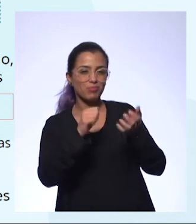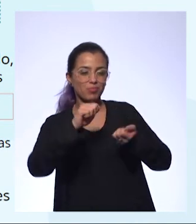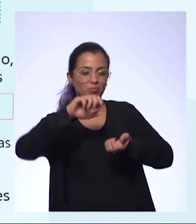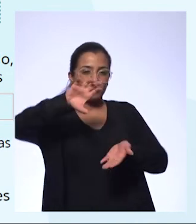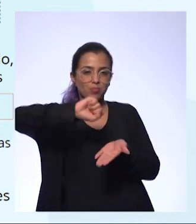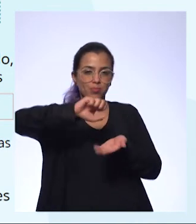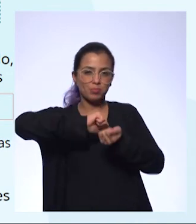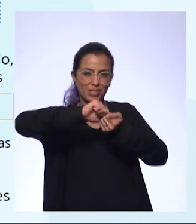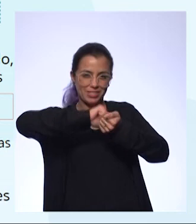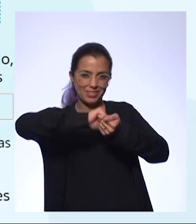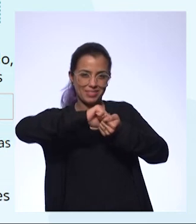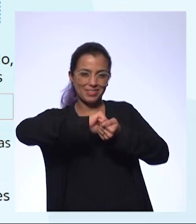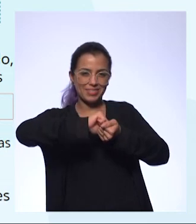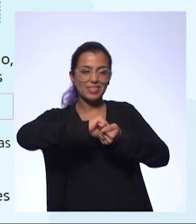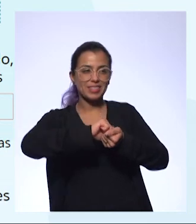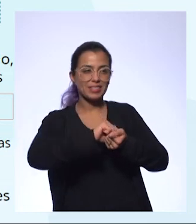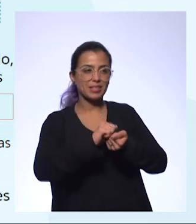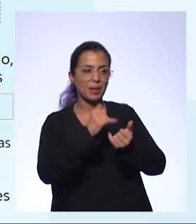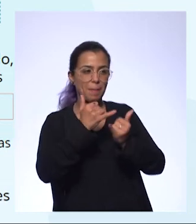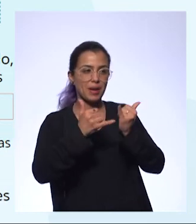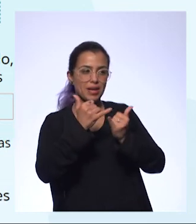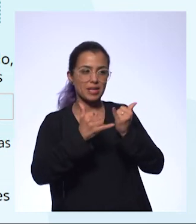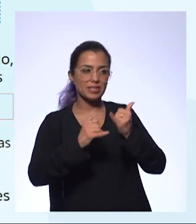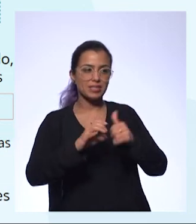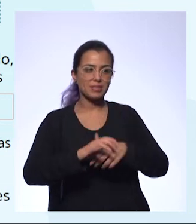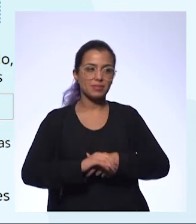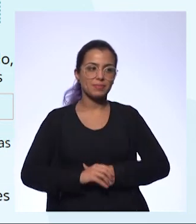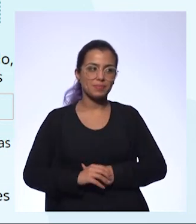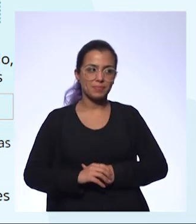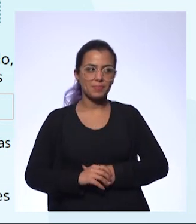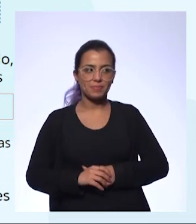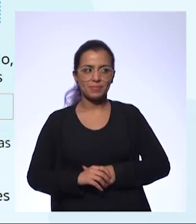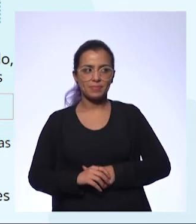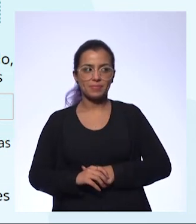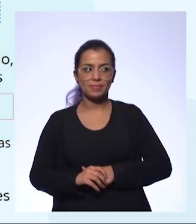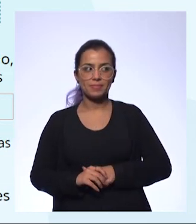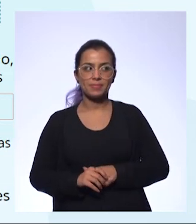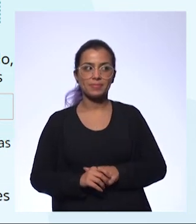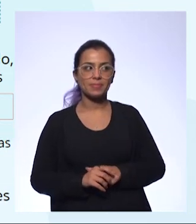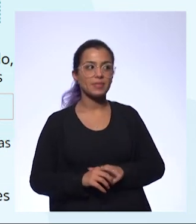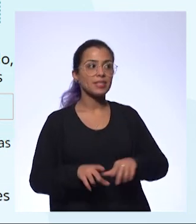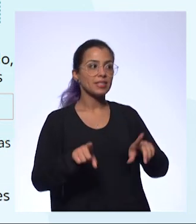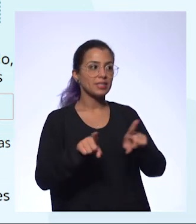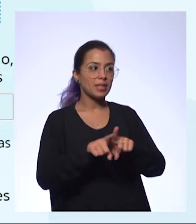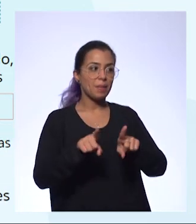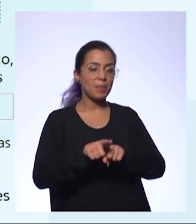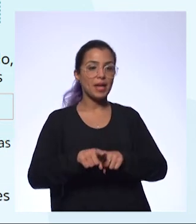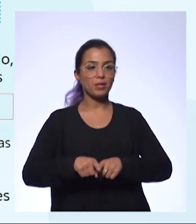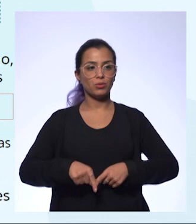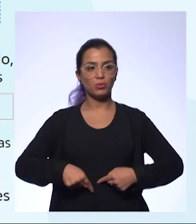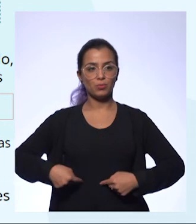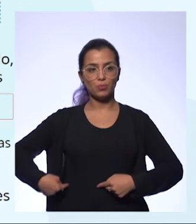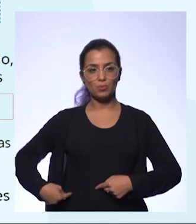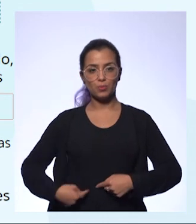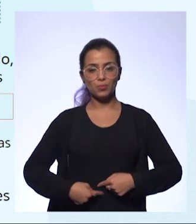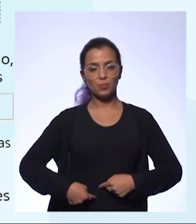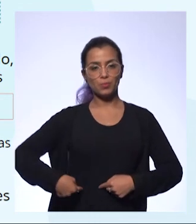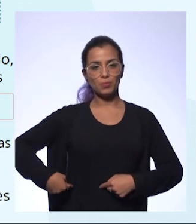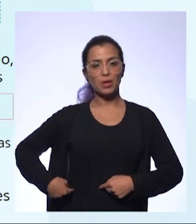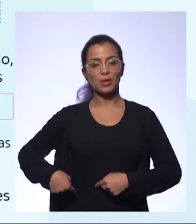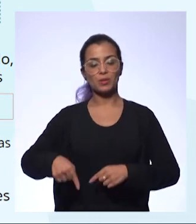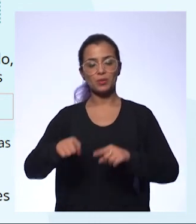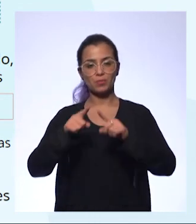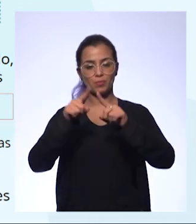para auxiliar no processo de digestão. E aí também no intestino delgado, depois de todo esse processo aí de degradação